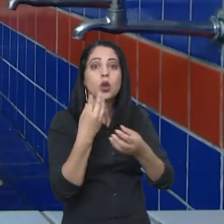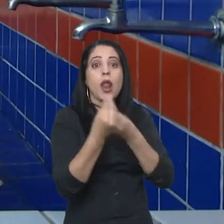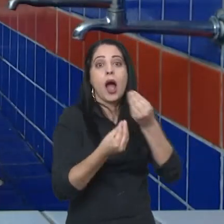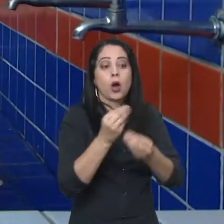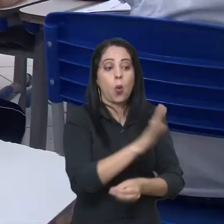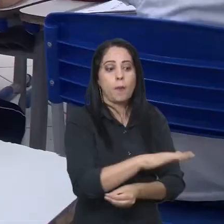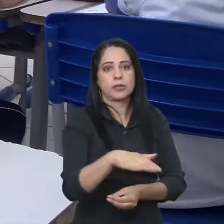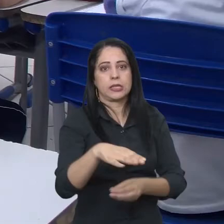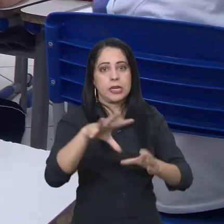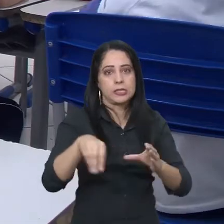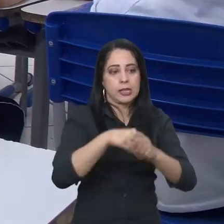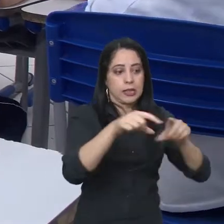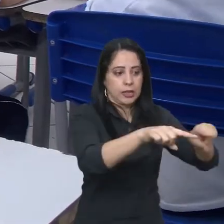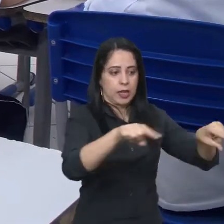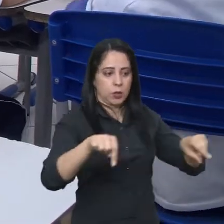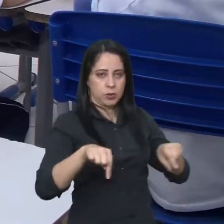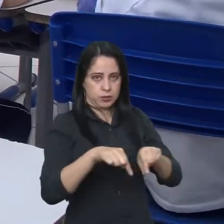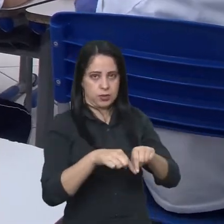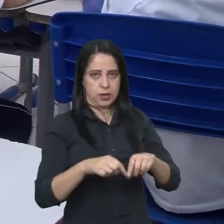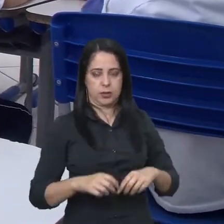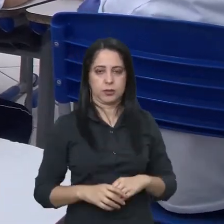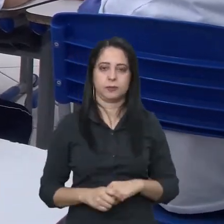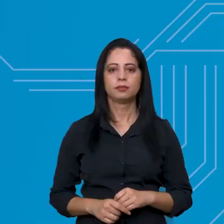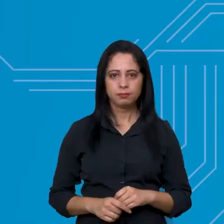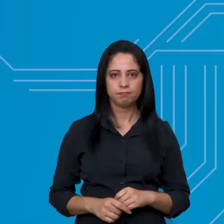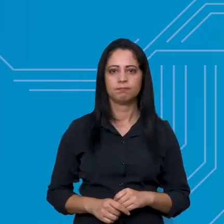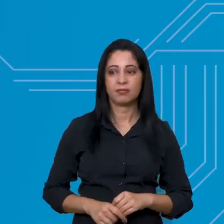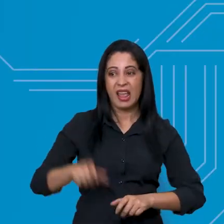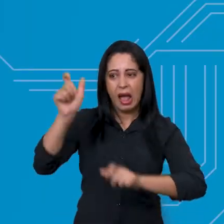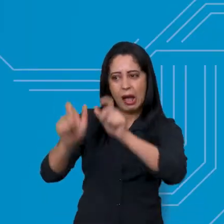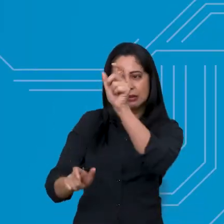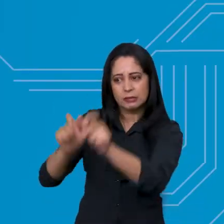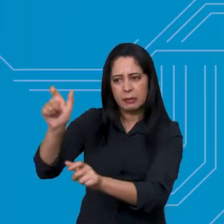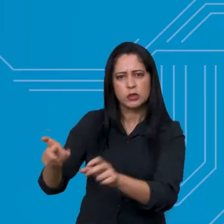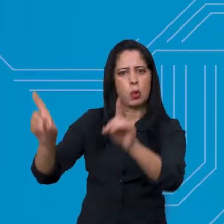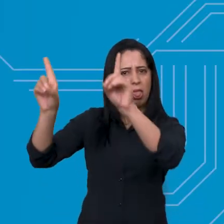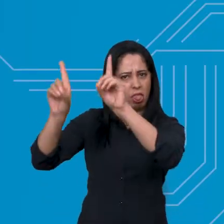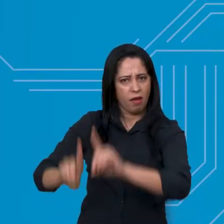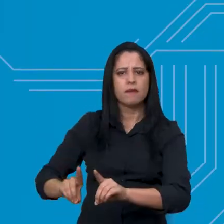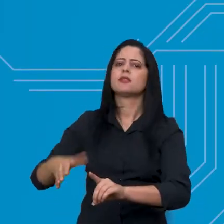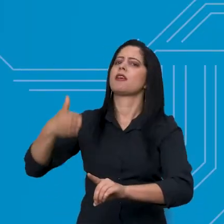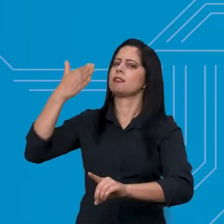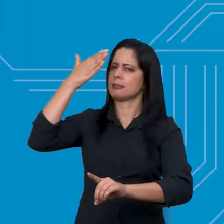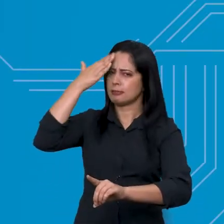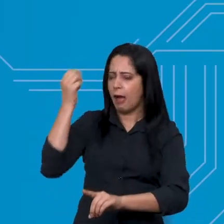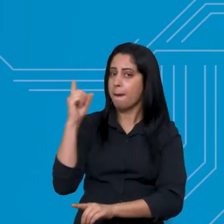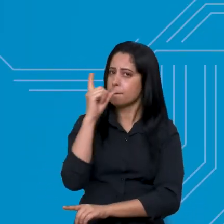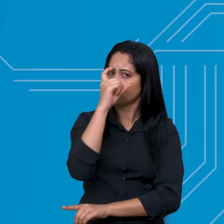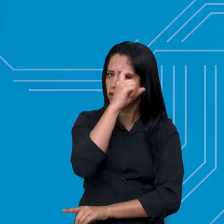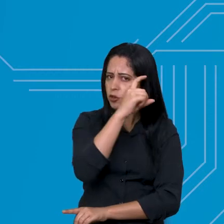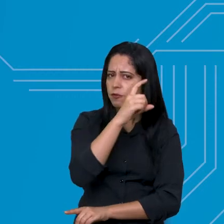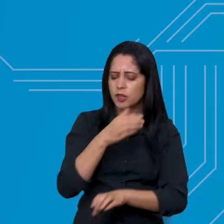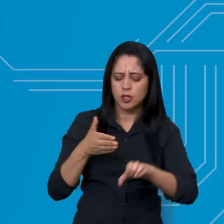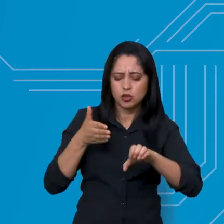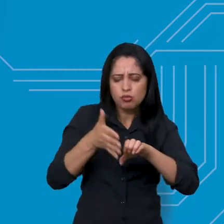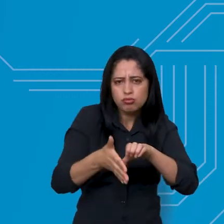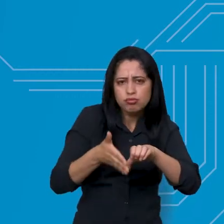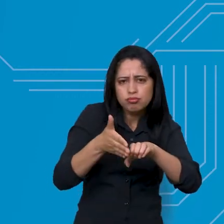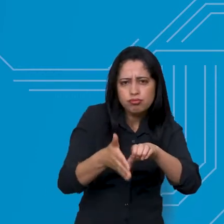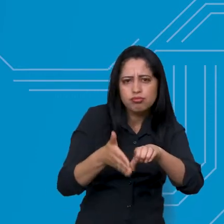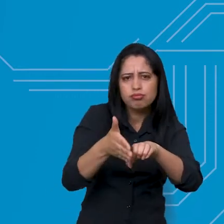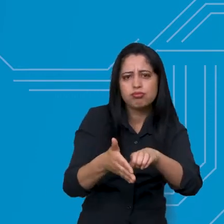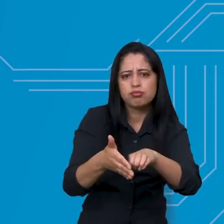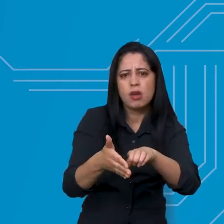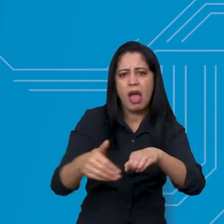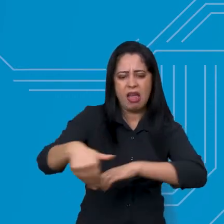maior controle da rotina dos filhos em sala de aula. Quem tem alguma deficiência conhece bem os desafios de se locomover nas ruas